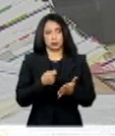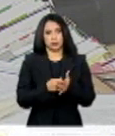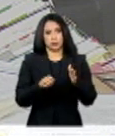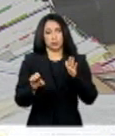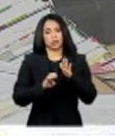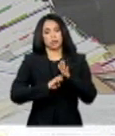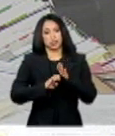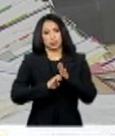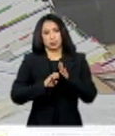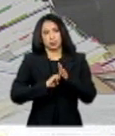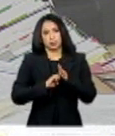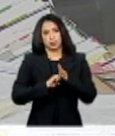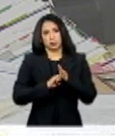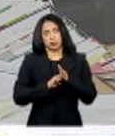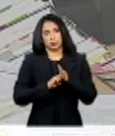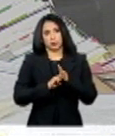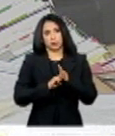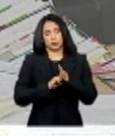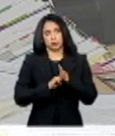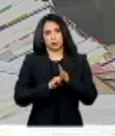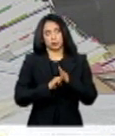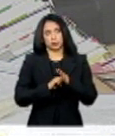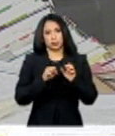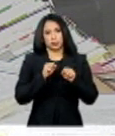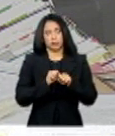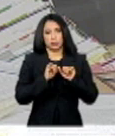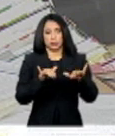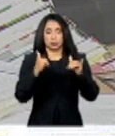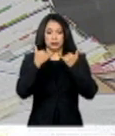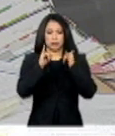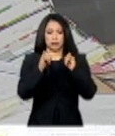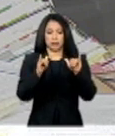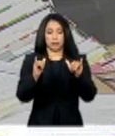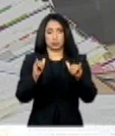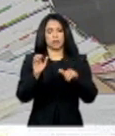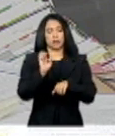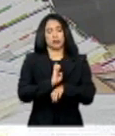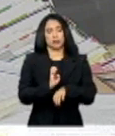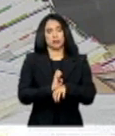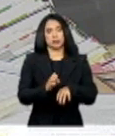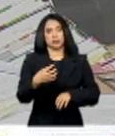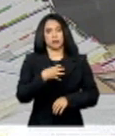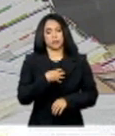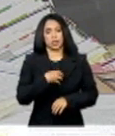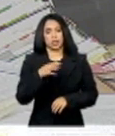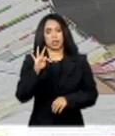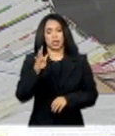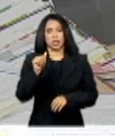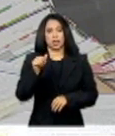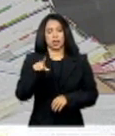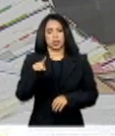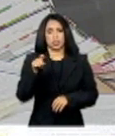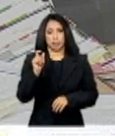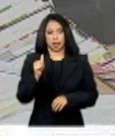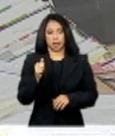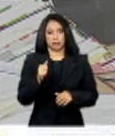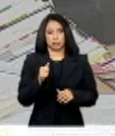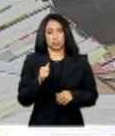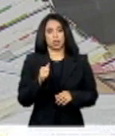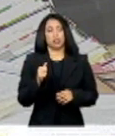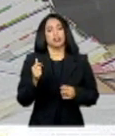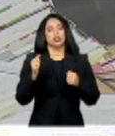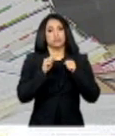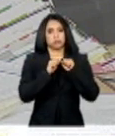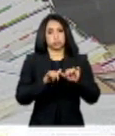concessionárias de fornecimento de energia elétrica do estado da bahia da taxa de religação no caso do corte de fornecimento